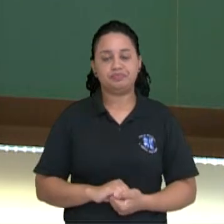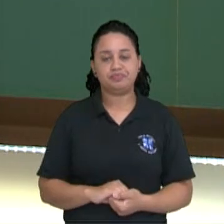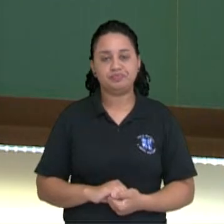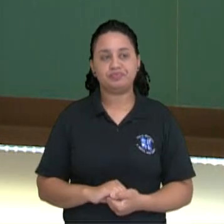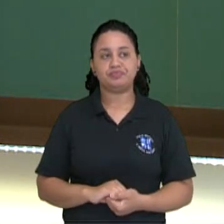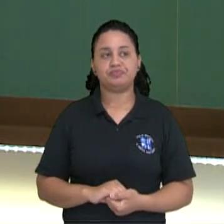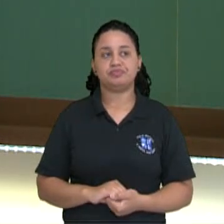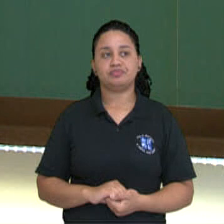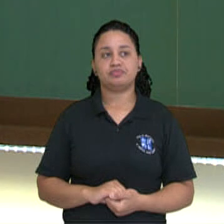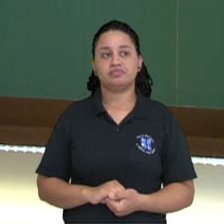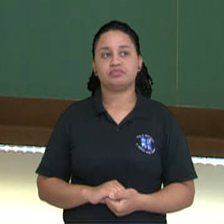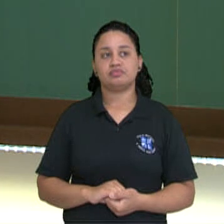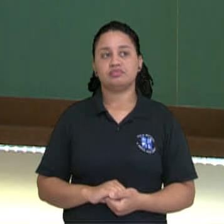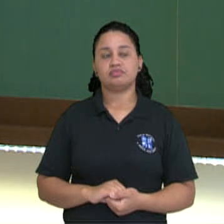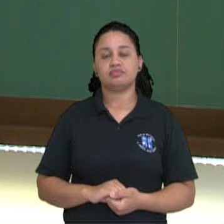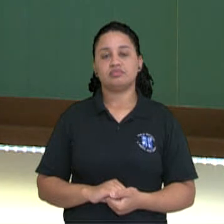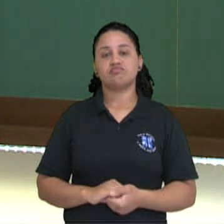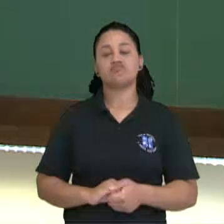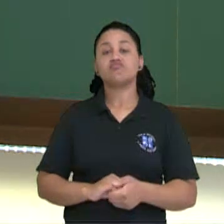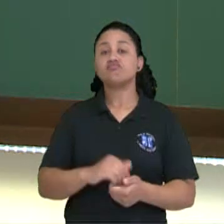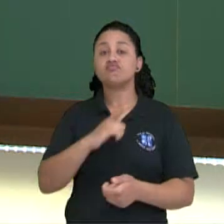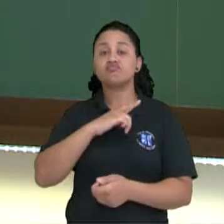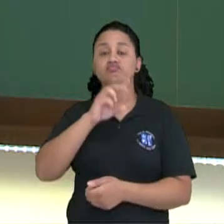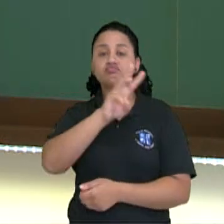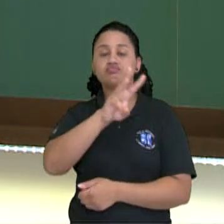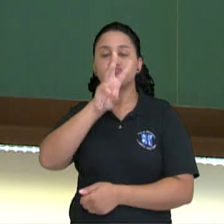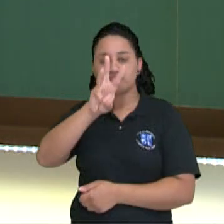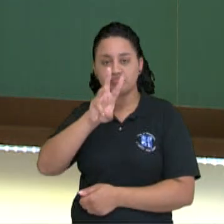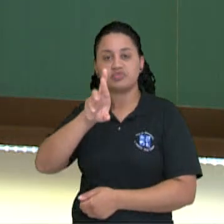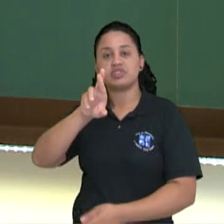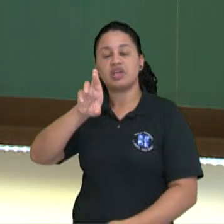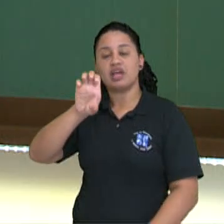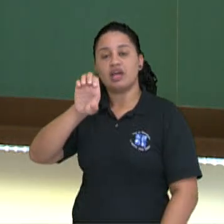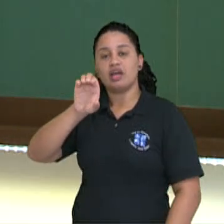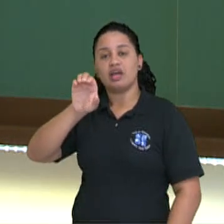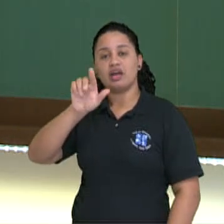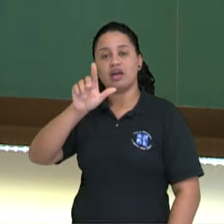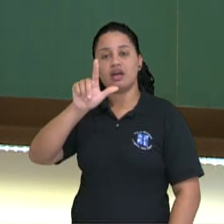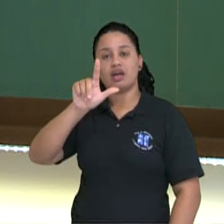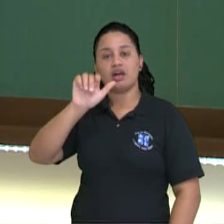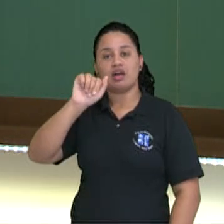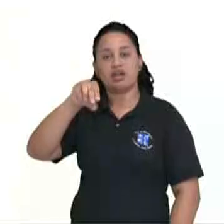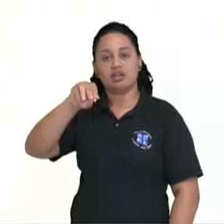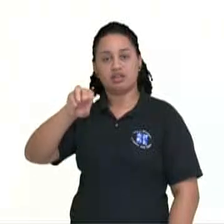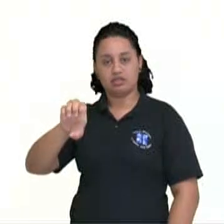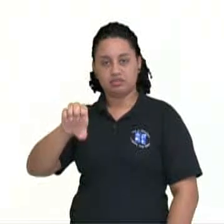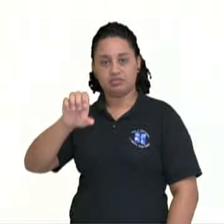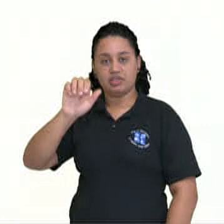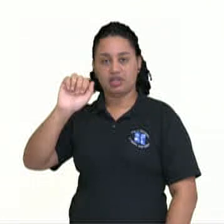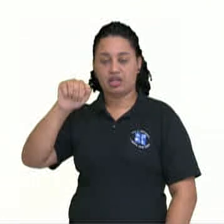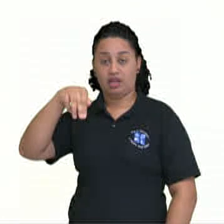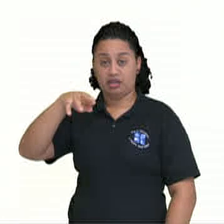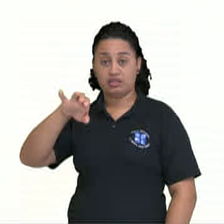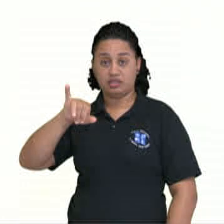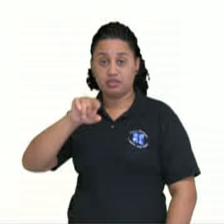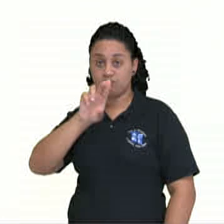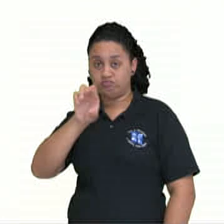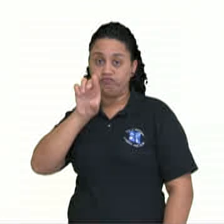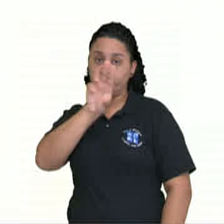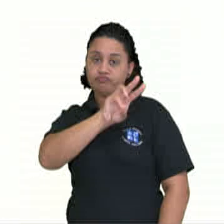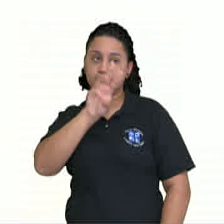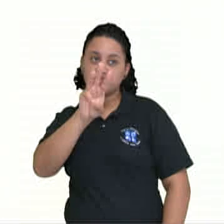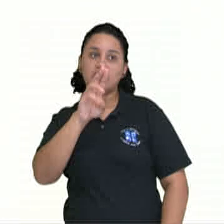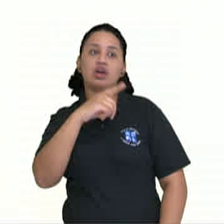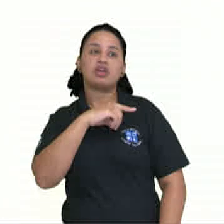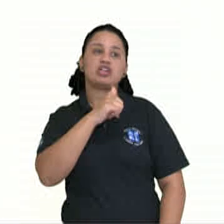da notícia. No site Reclame Aqui, por exemplo, as reclamações subiram de 12 mil para